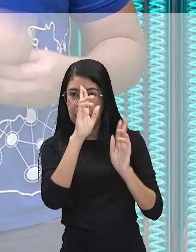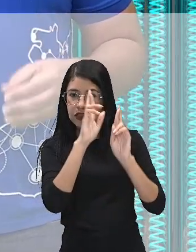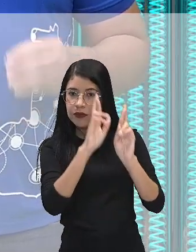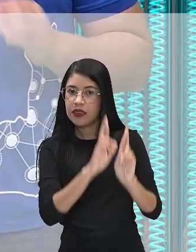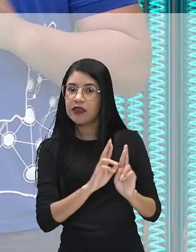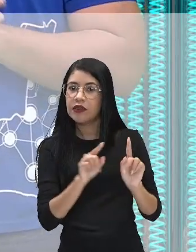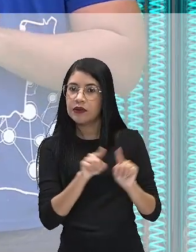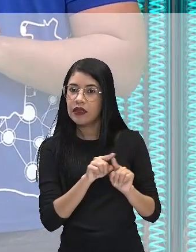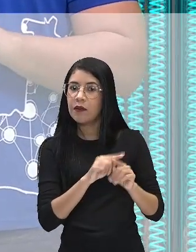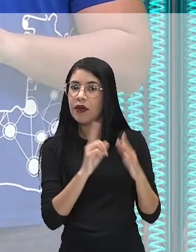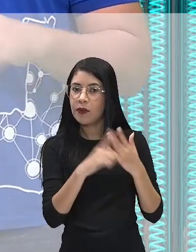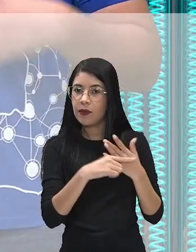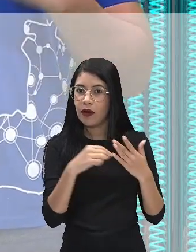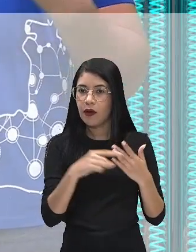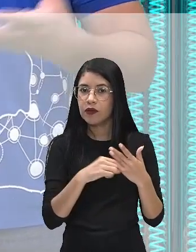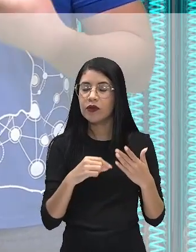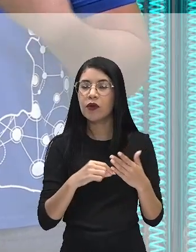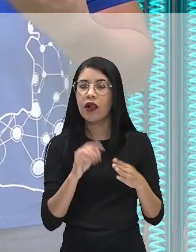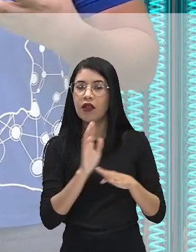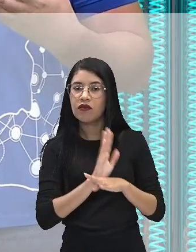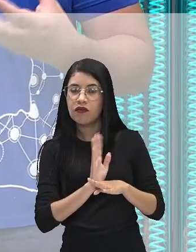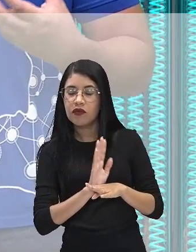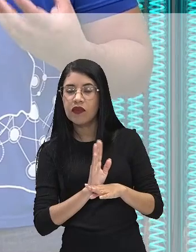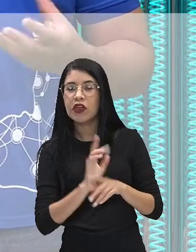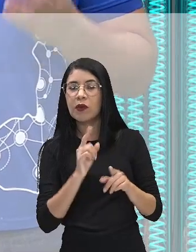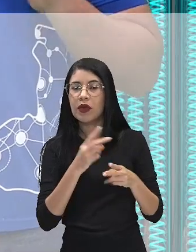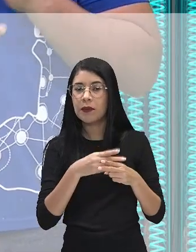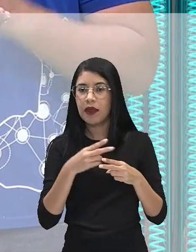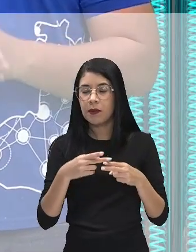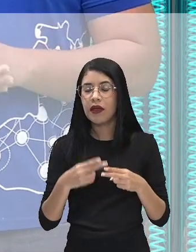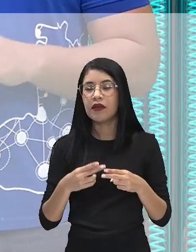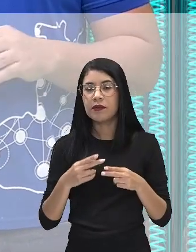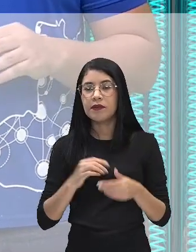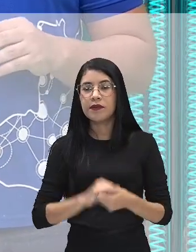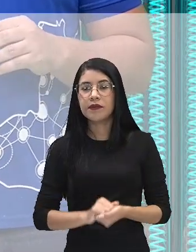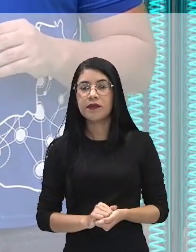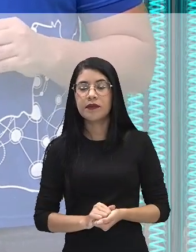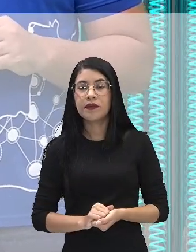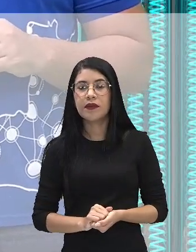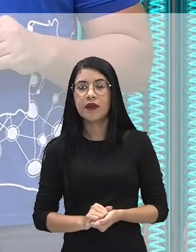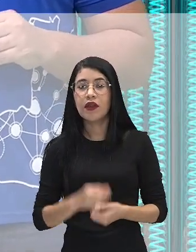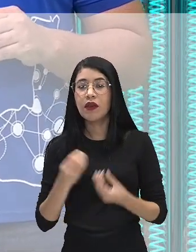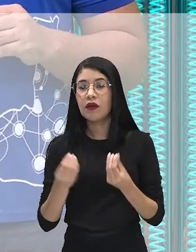também no papel a apresentação ali da crítica. Vamos ver como